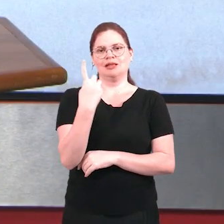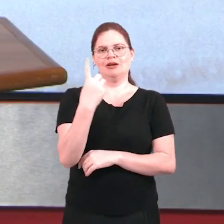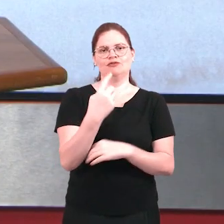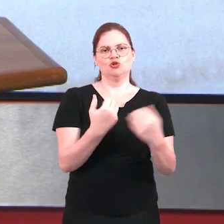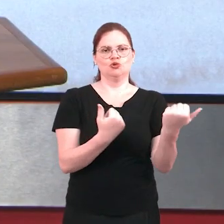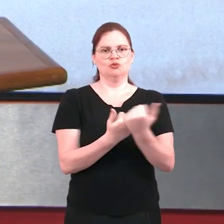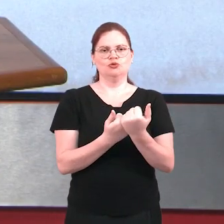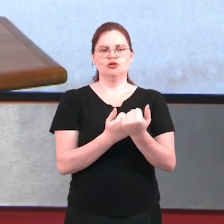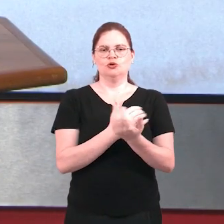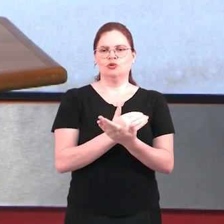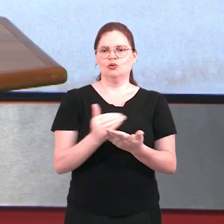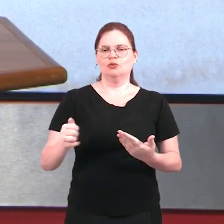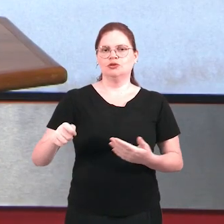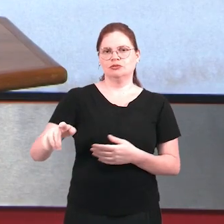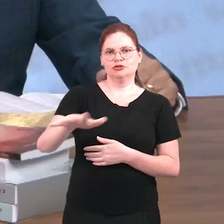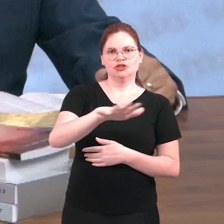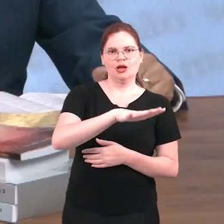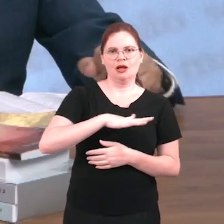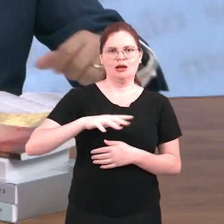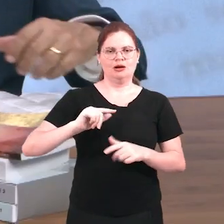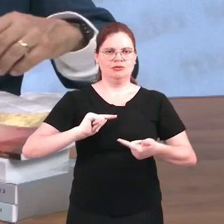sobre todo o Israel.